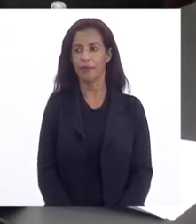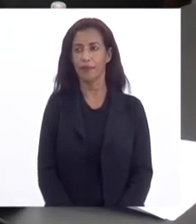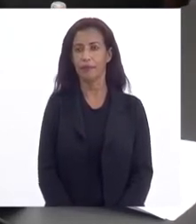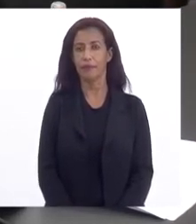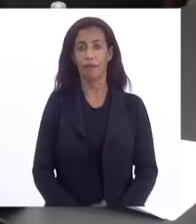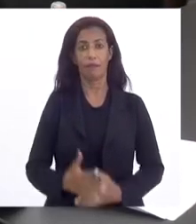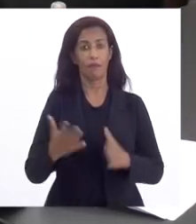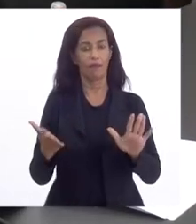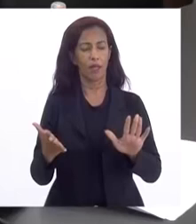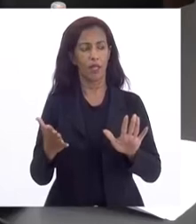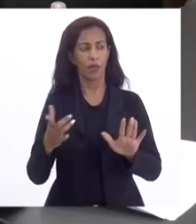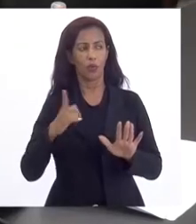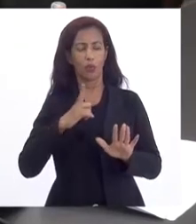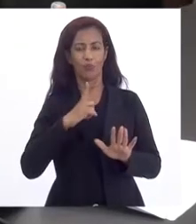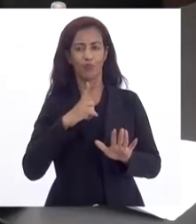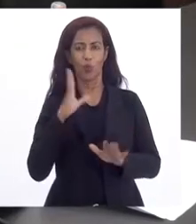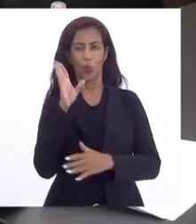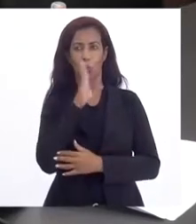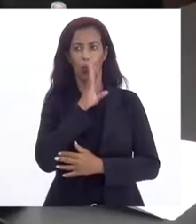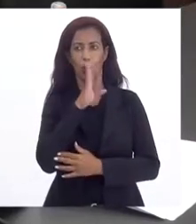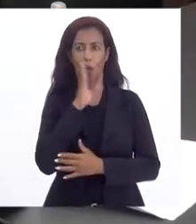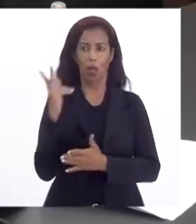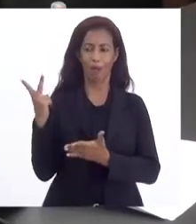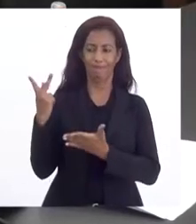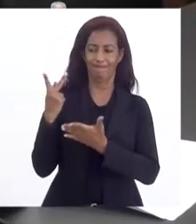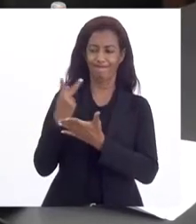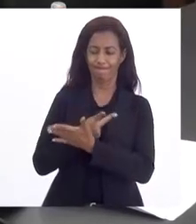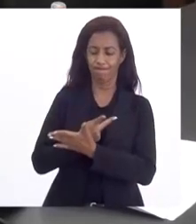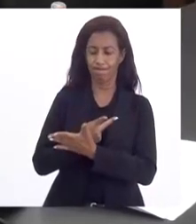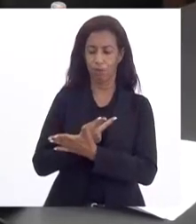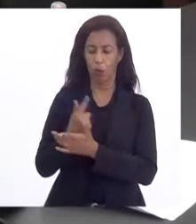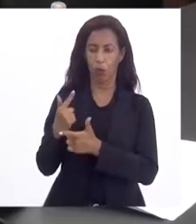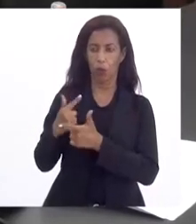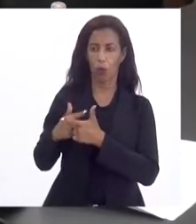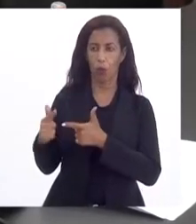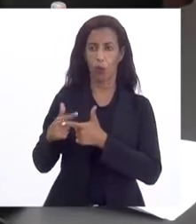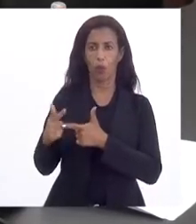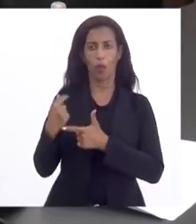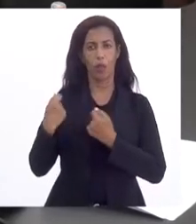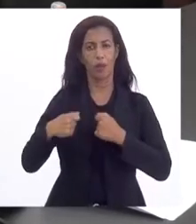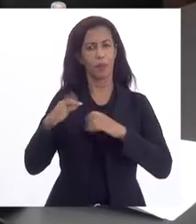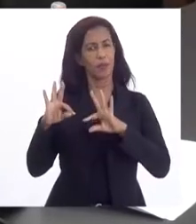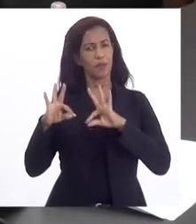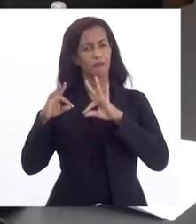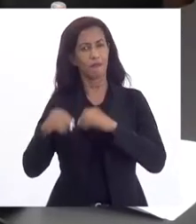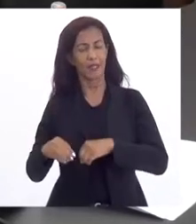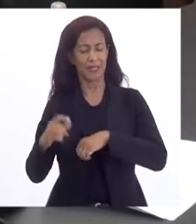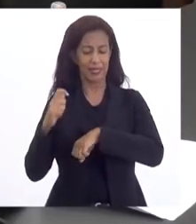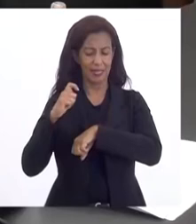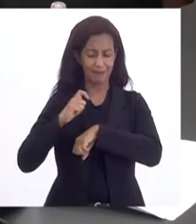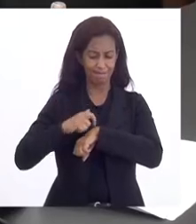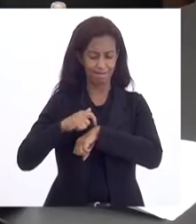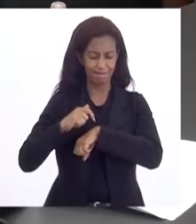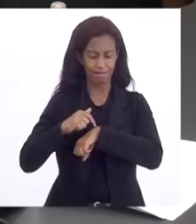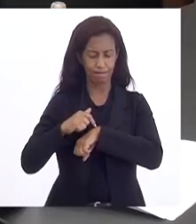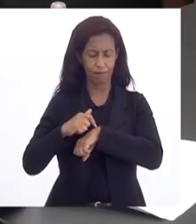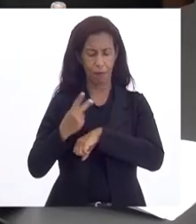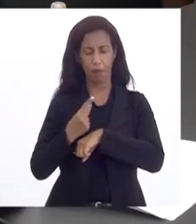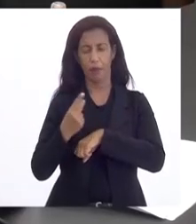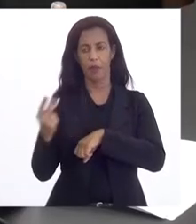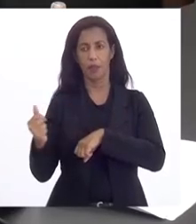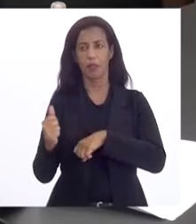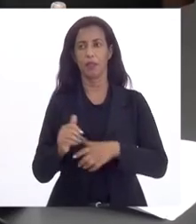pessoal, eu estou com uma urgência, aconteceu uma questão, eu preciso encerrar a reunião nesse minuto, para sair para